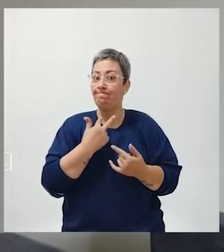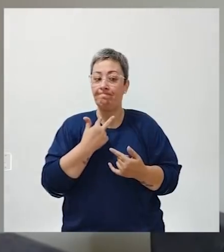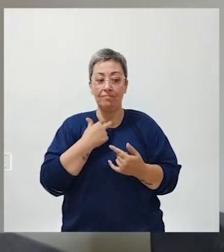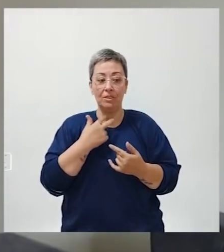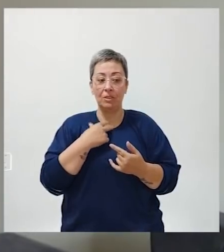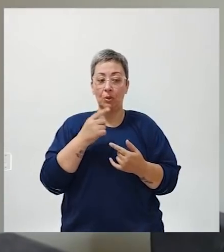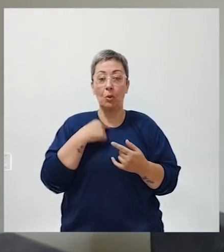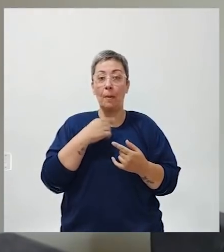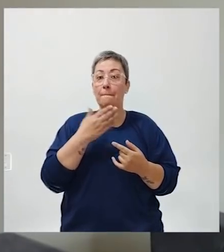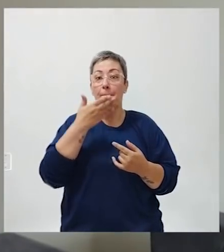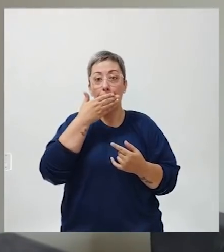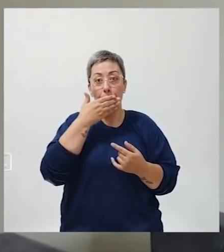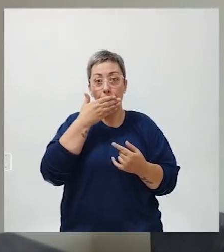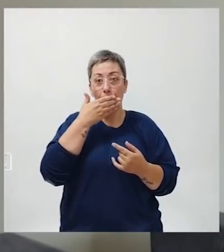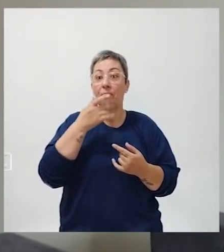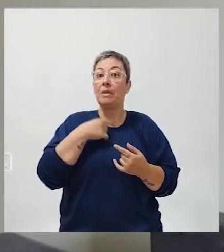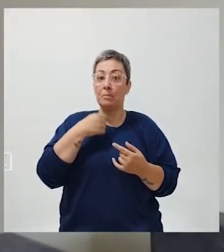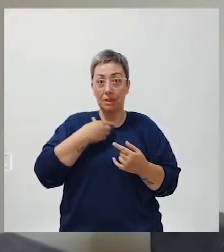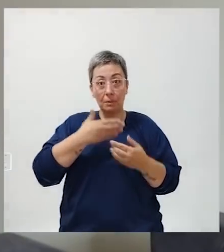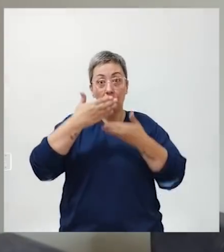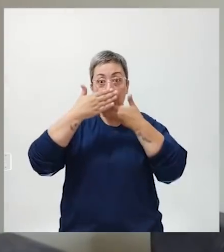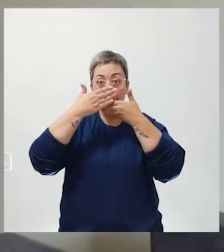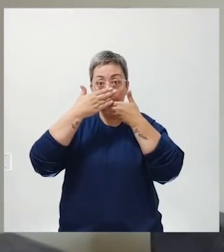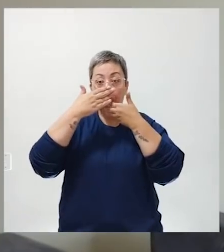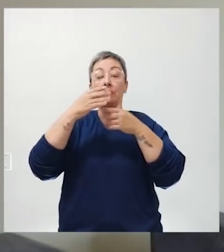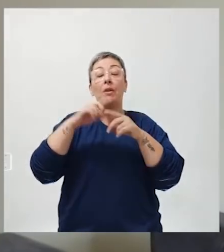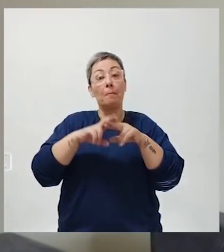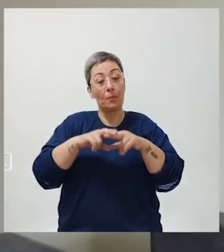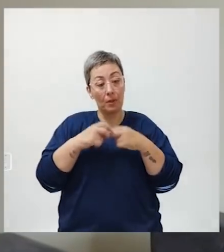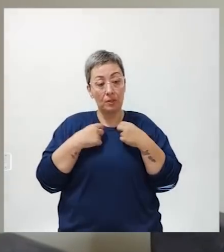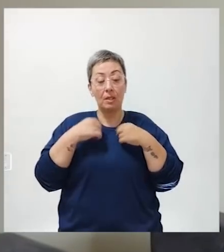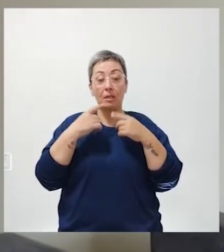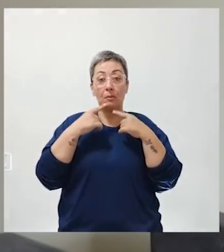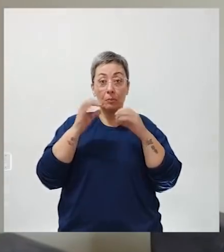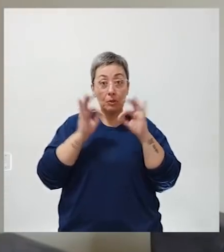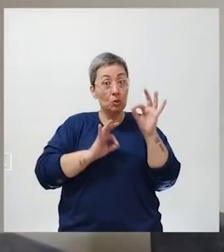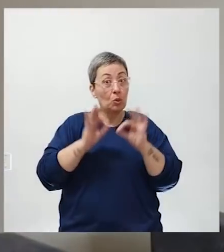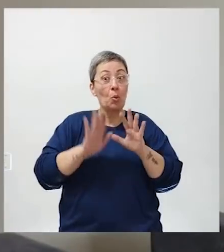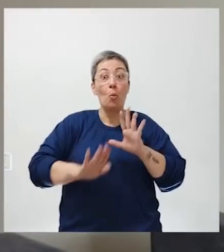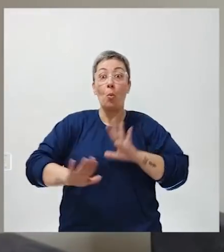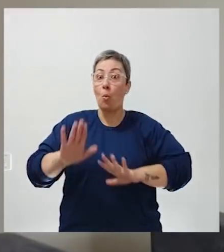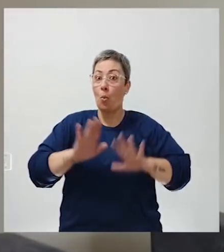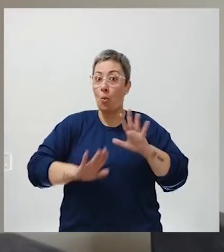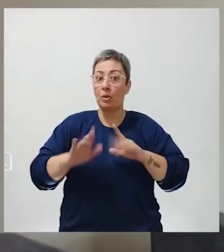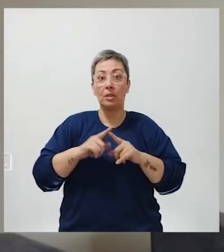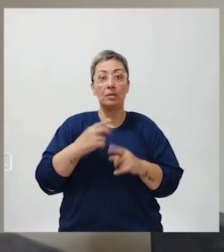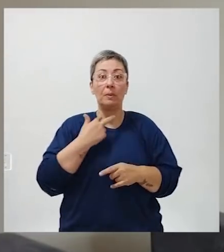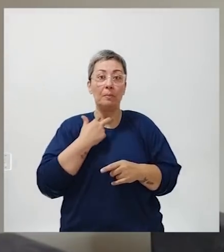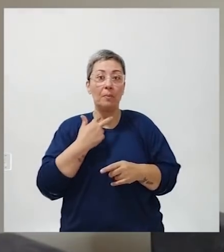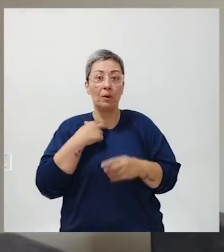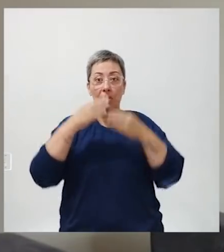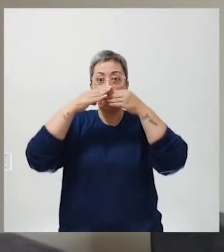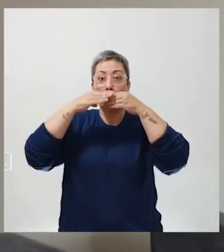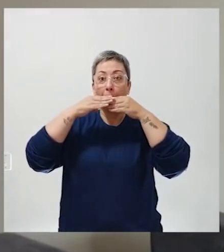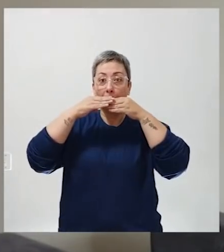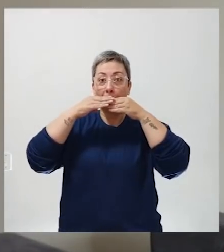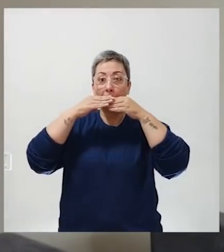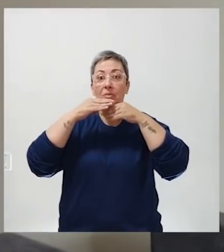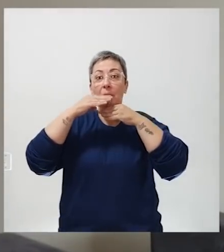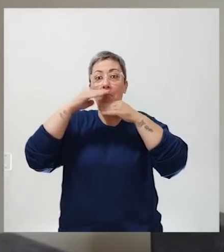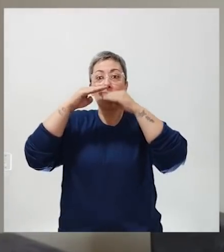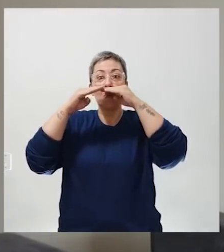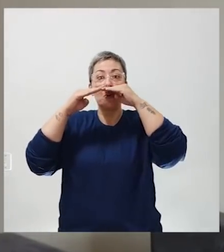pode tampar somente a boca. Tem que tampar a boca e o nariz, por isso que na hora que a gente colocar, tem que tomar muito cuidado e não deixar o nariz pra fora,